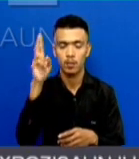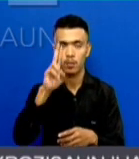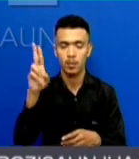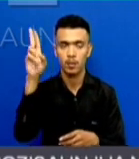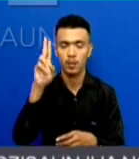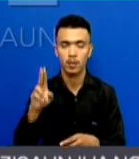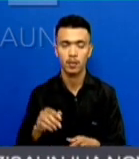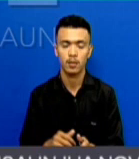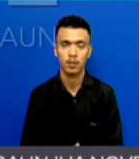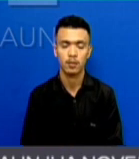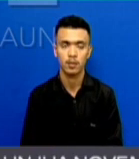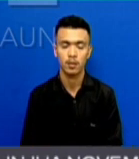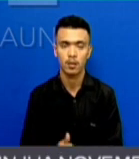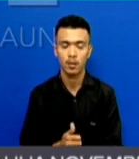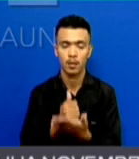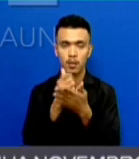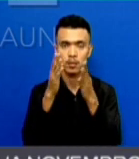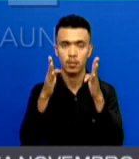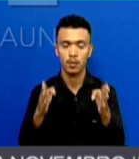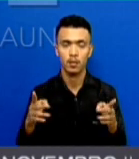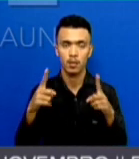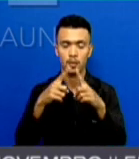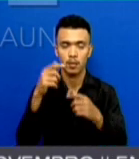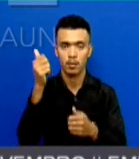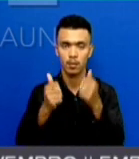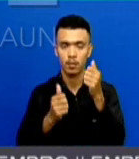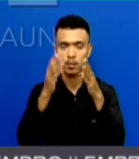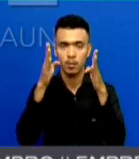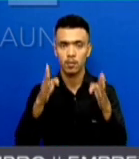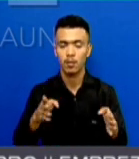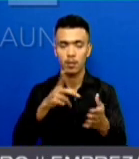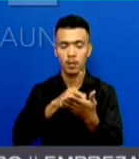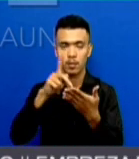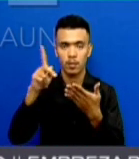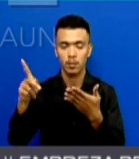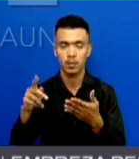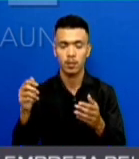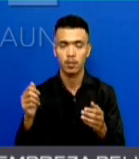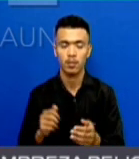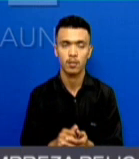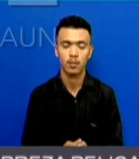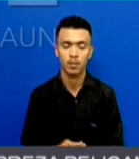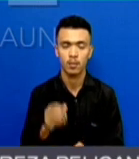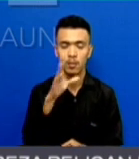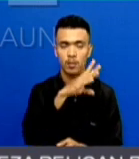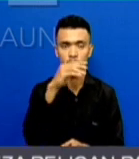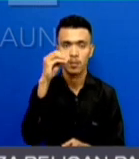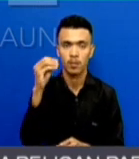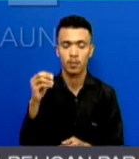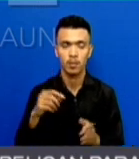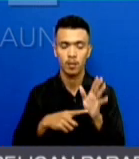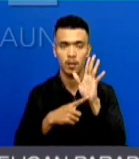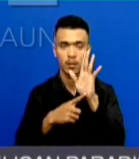conjac, o ajudante e o condutor, né? A tu bela silo de acordo com a tarifa na bem-maquia, não mostra